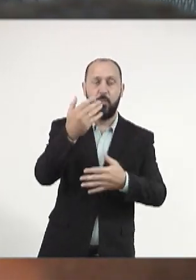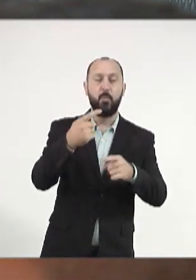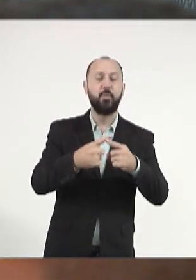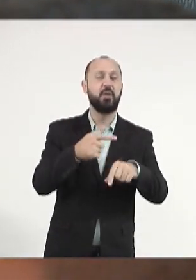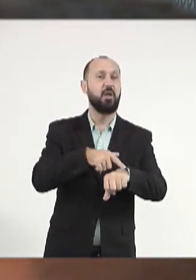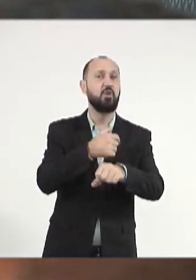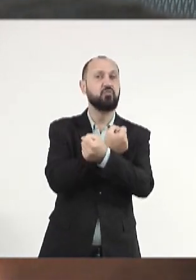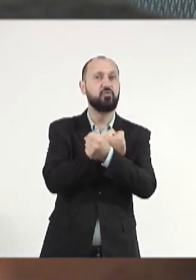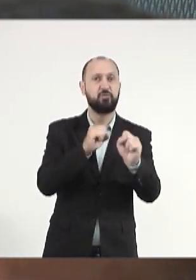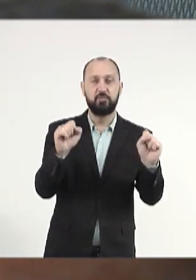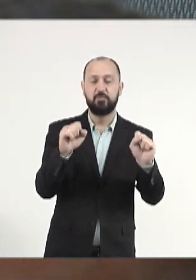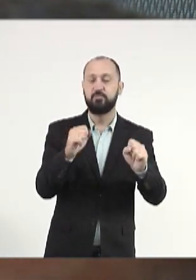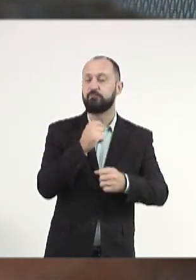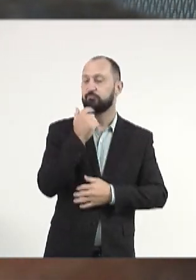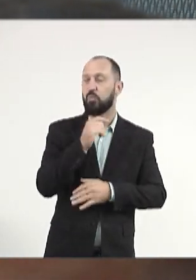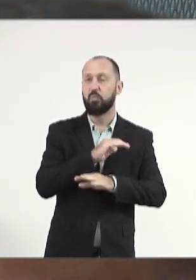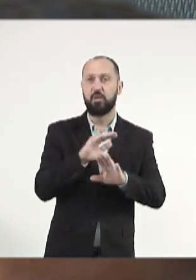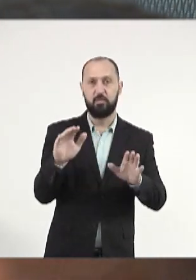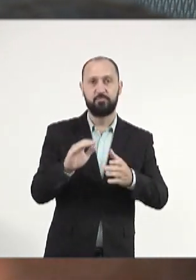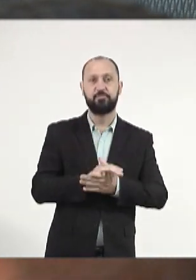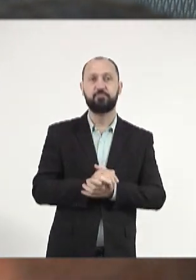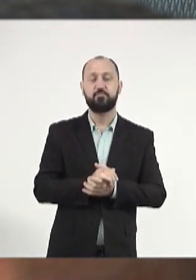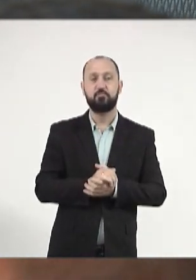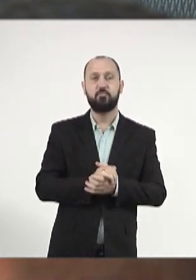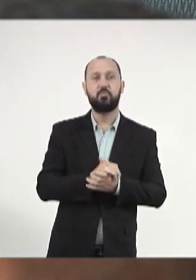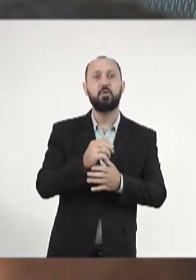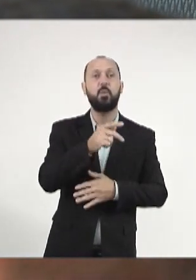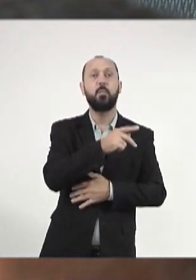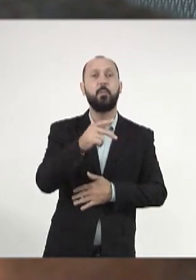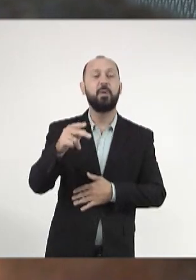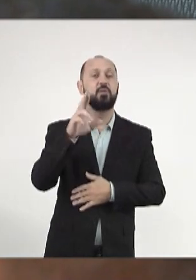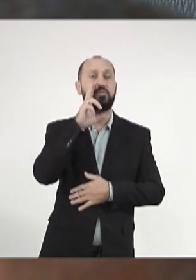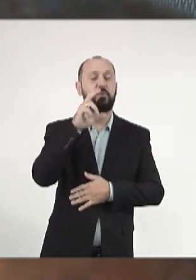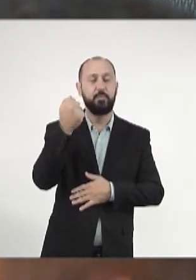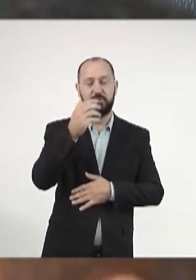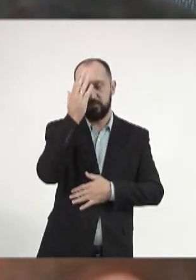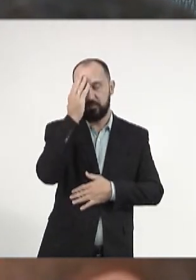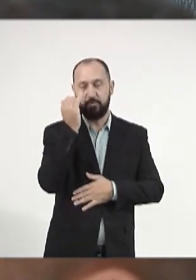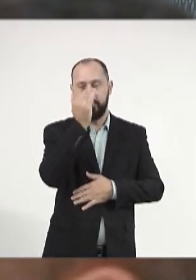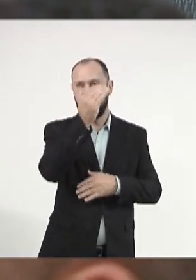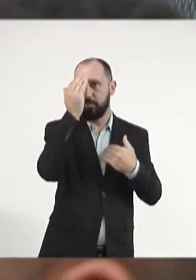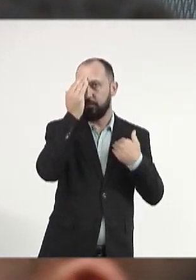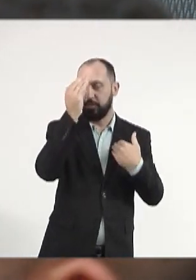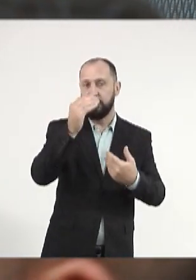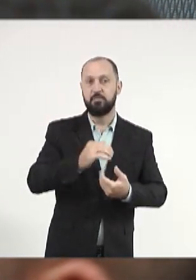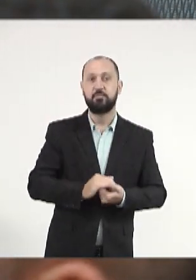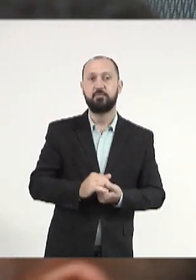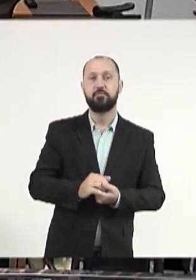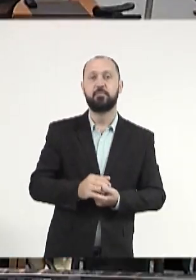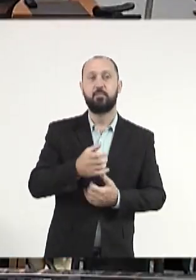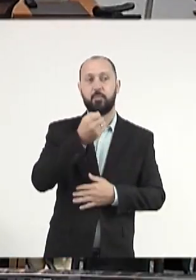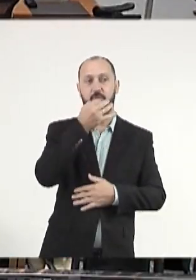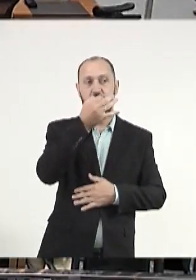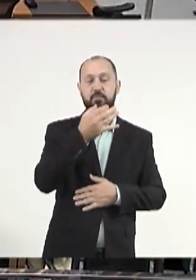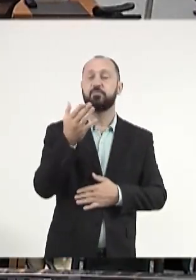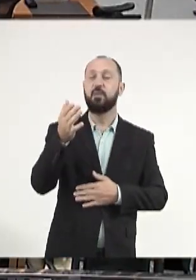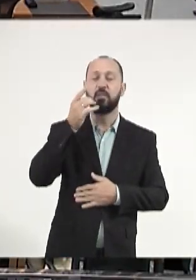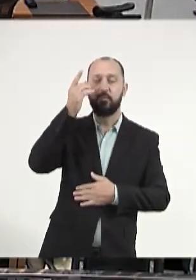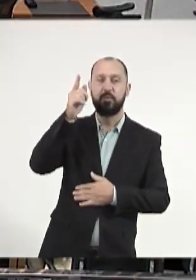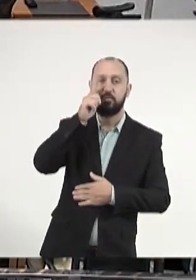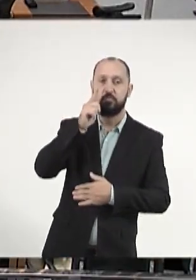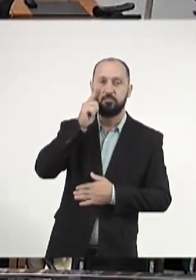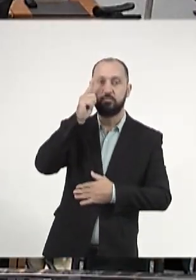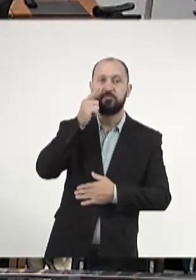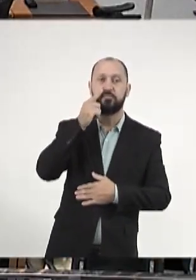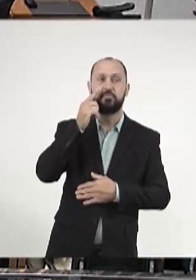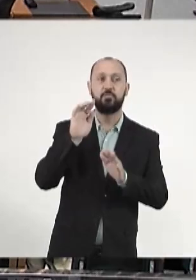dá. Absolutamente não dá. Tá certo. E o presidente Lula tem que saber disso. Obrigado. Boa sugestão, deputado. Deputada